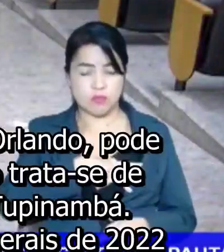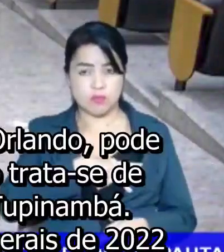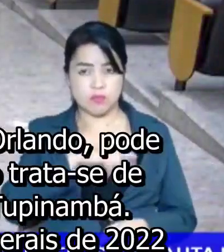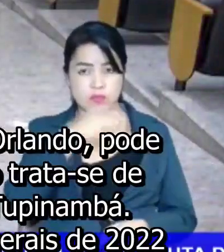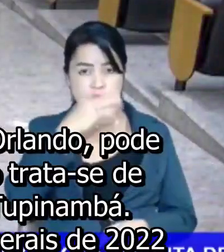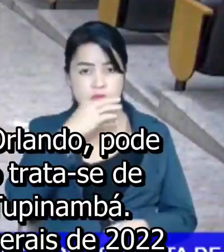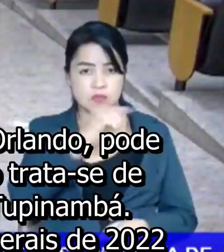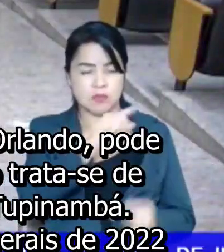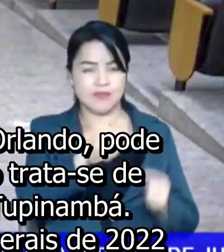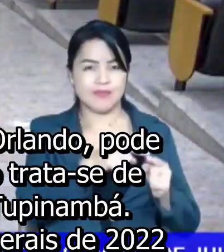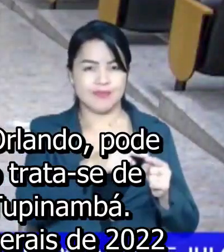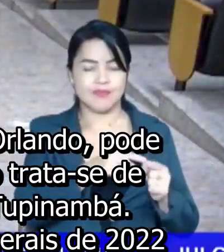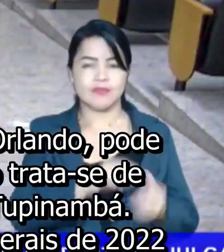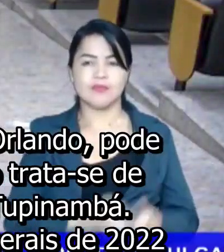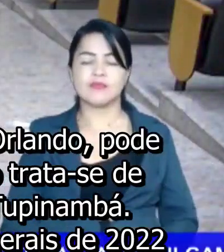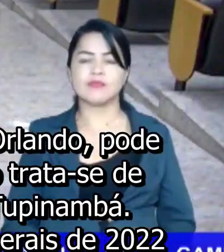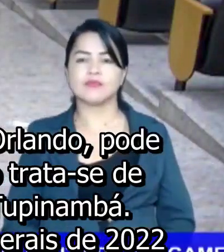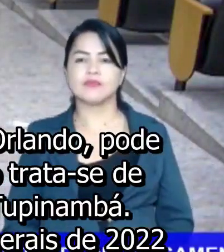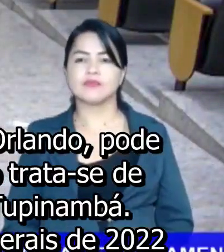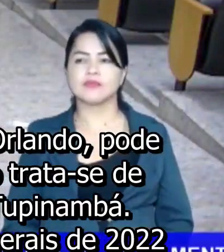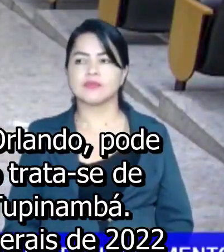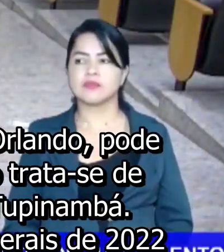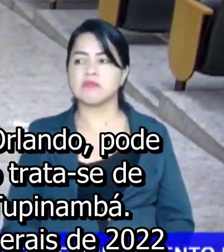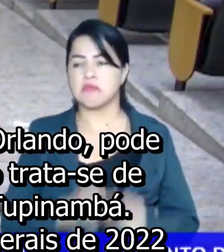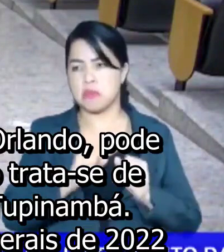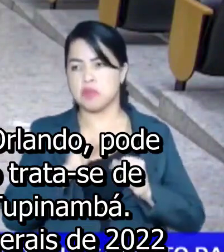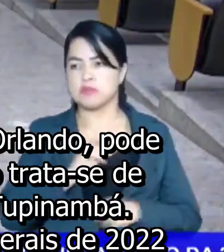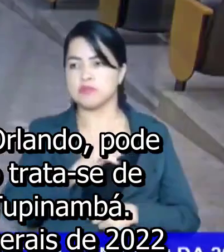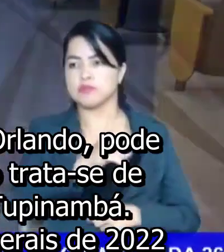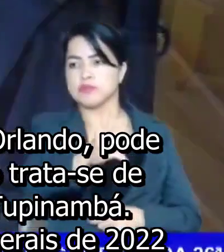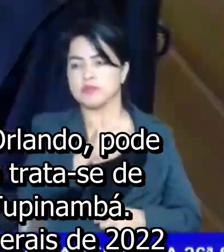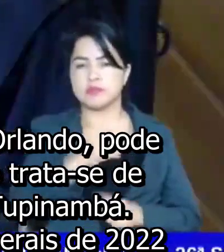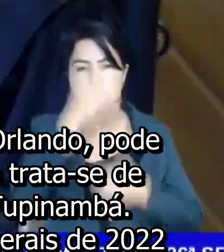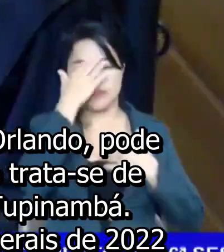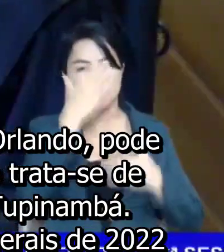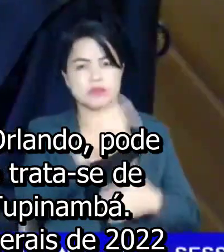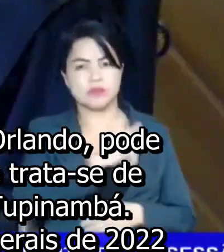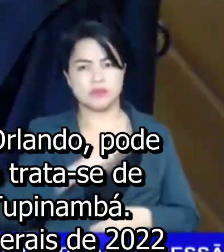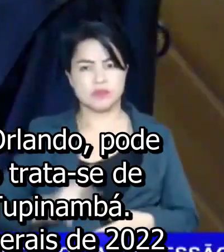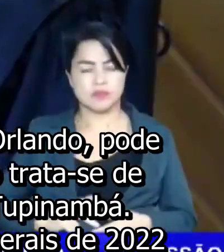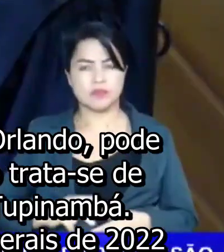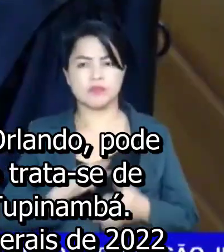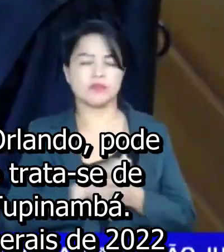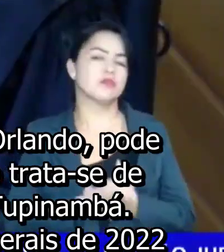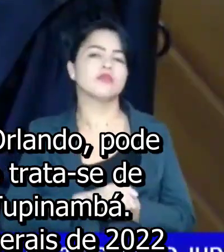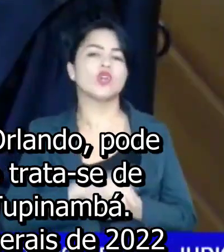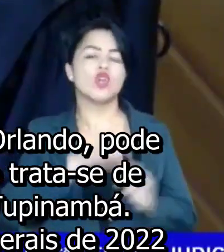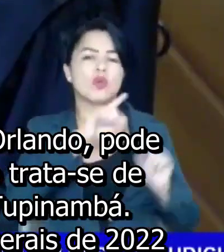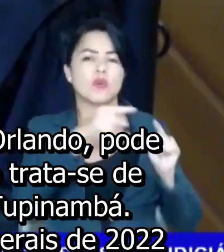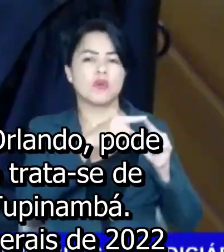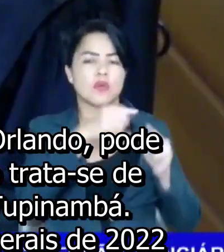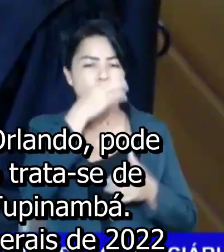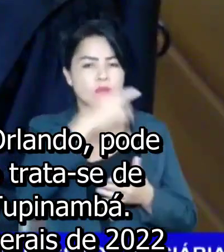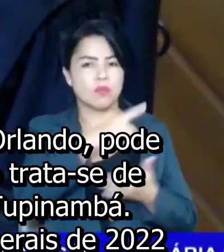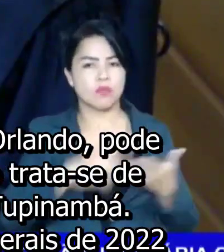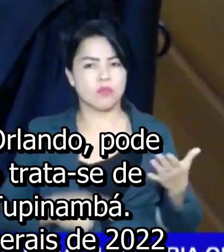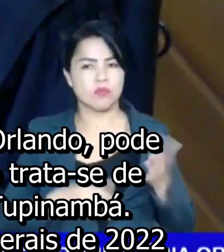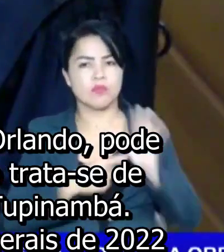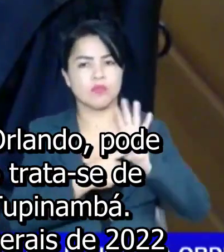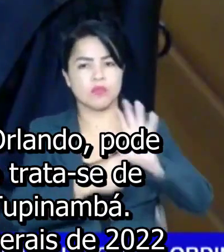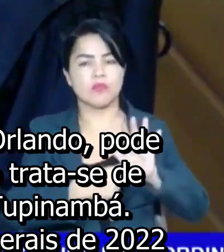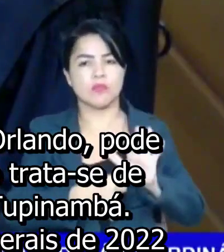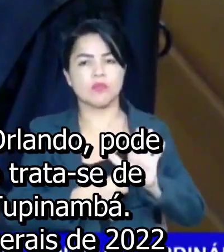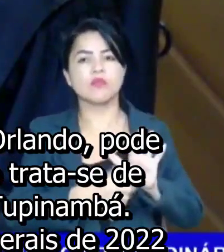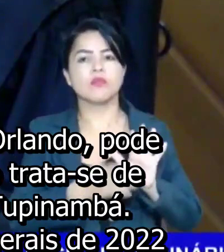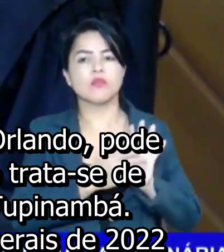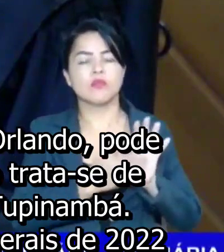Reitero o plenário. parecer, senhor presidente. Reiterado, doutor Orlando, pode prosseguir. Obrigado, presidente. Conforme Imagem relatado, novamente trata-se de prestação de contas direcionada eleitorais ao apresentado desembargador por José